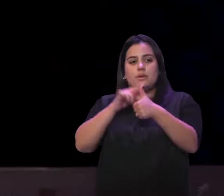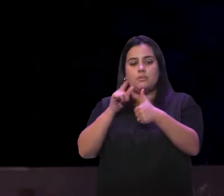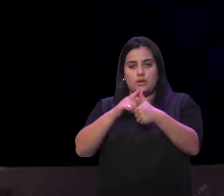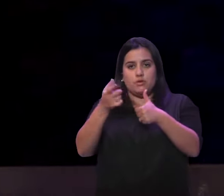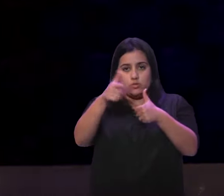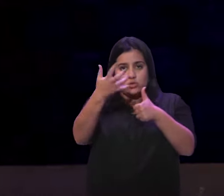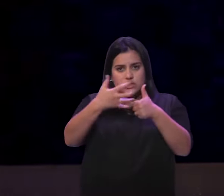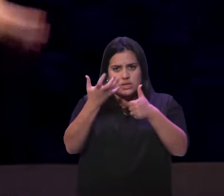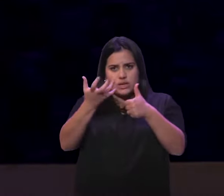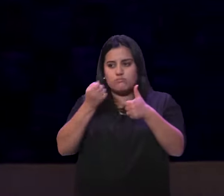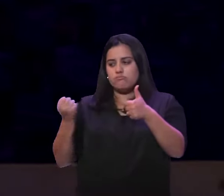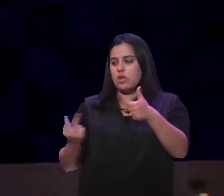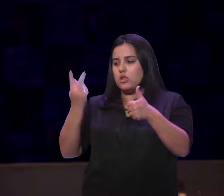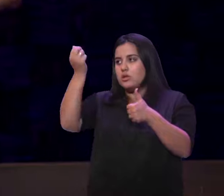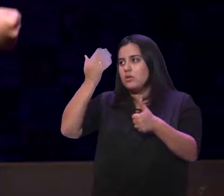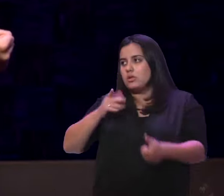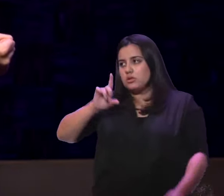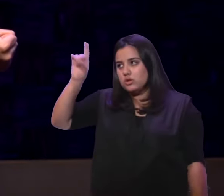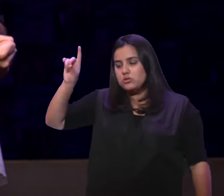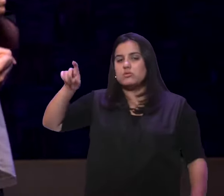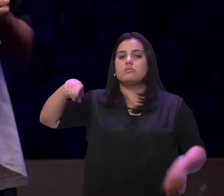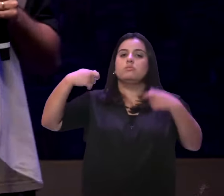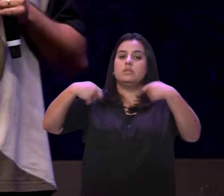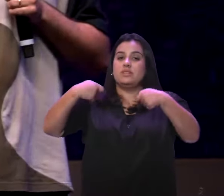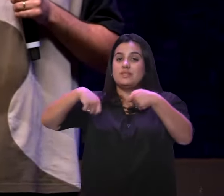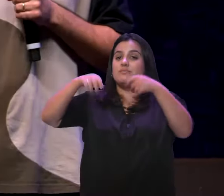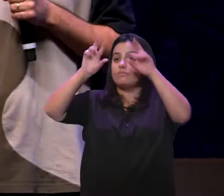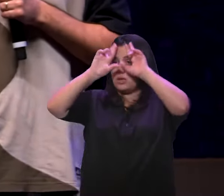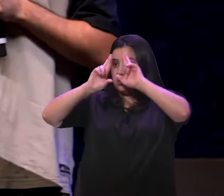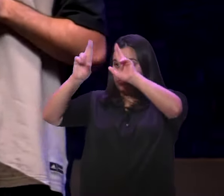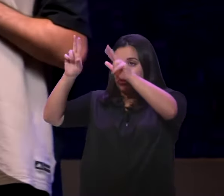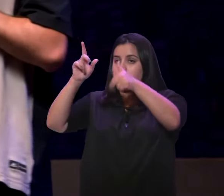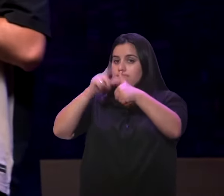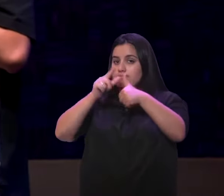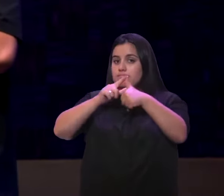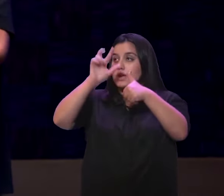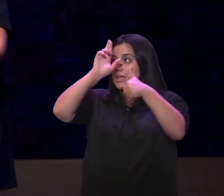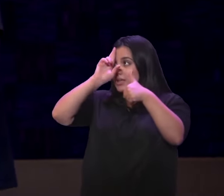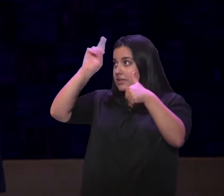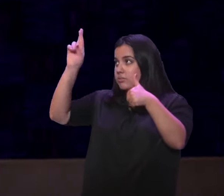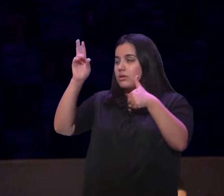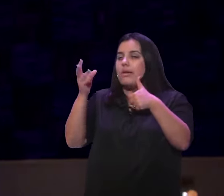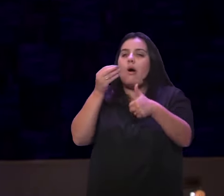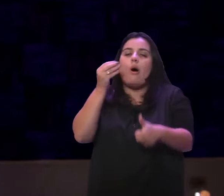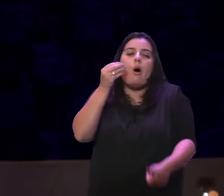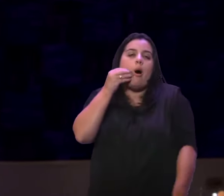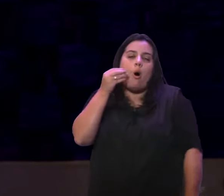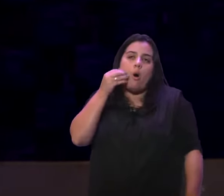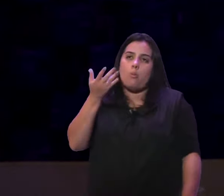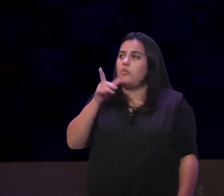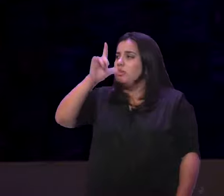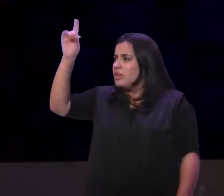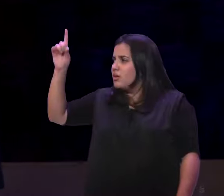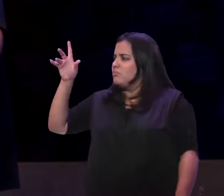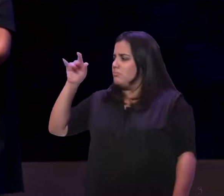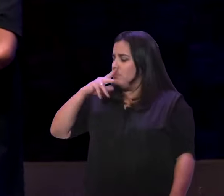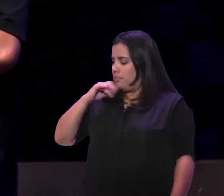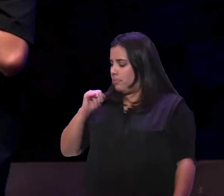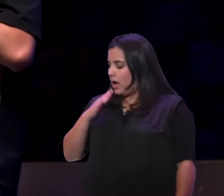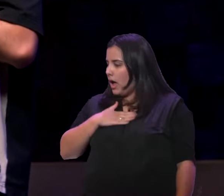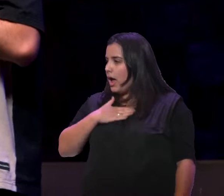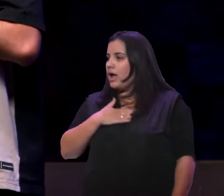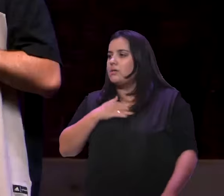valorizar a presença de Deus? Respeito. Respeito. Claro que Ele é o nosso Pai, Ele é o nosso melhor amigo, mas Ele